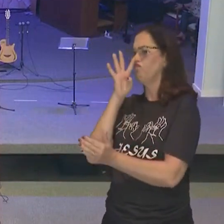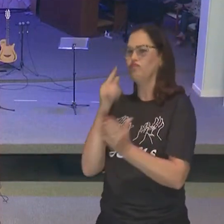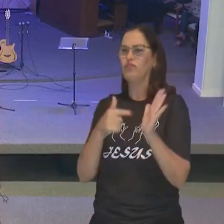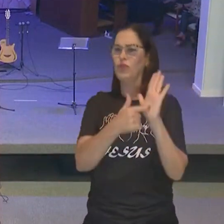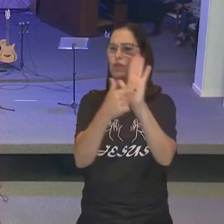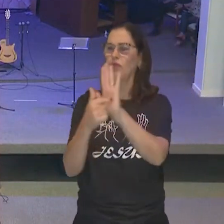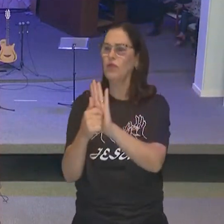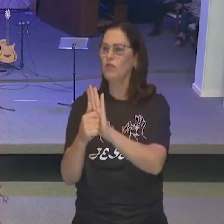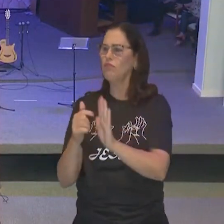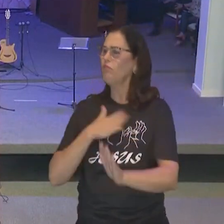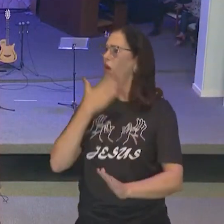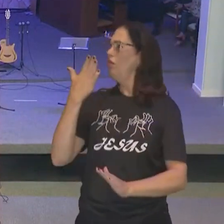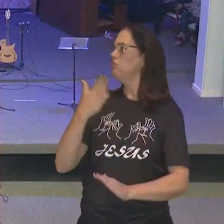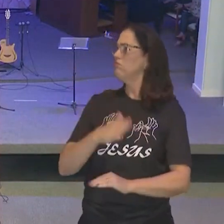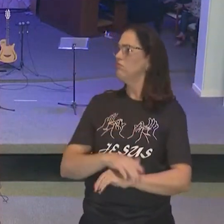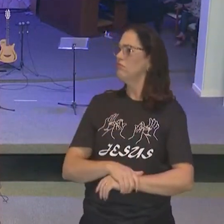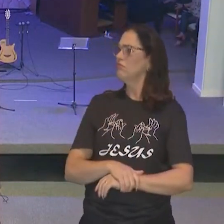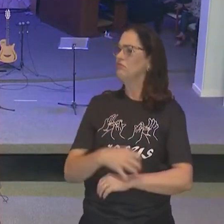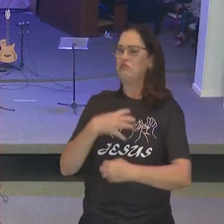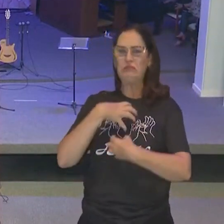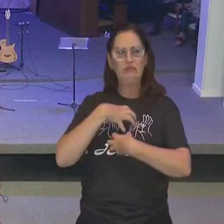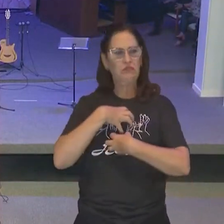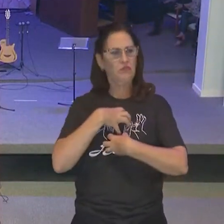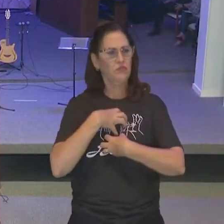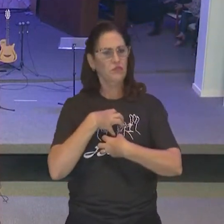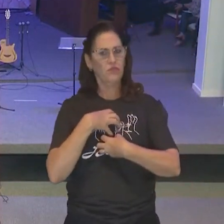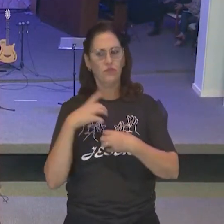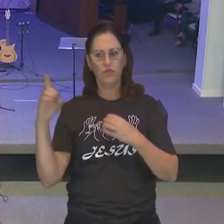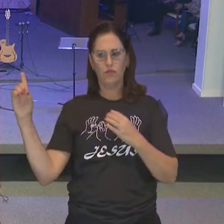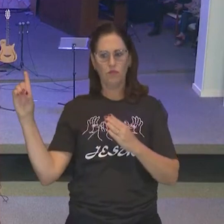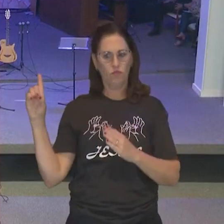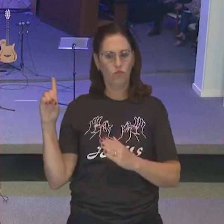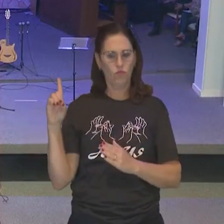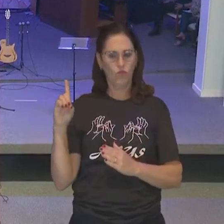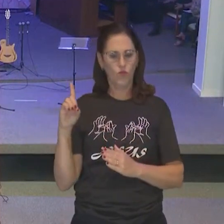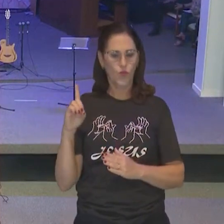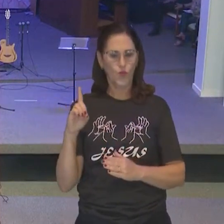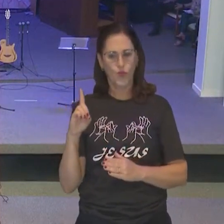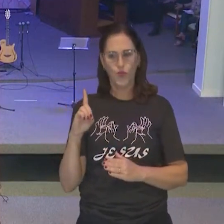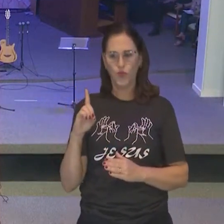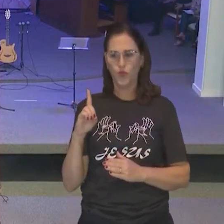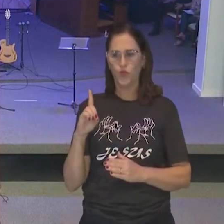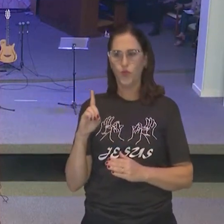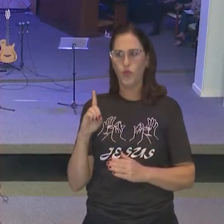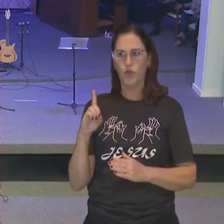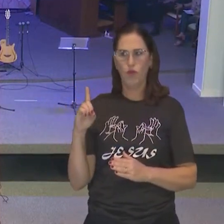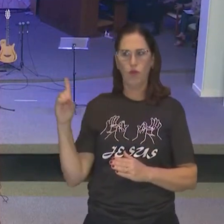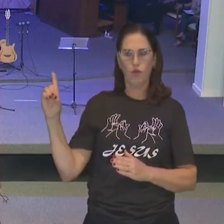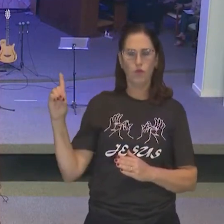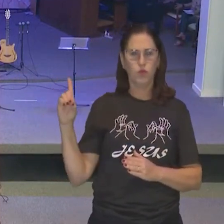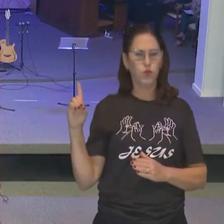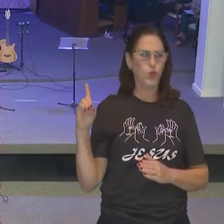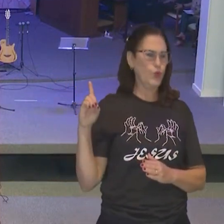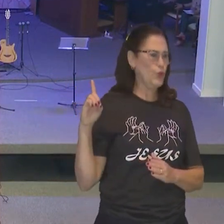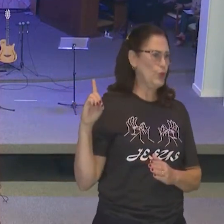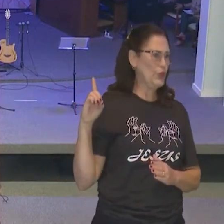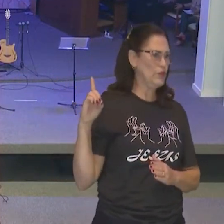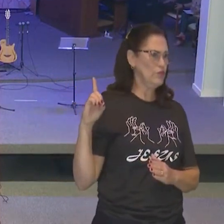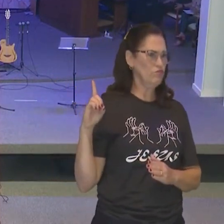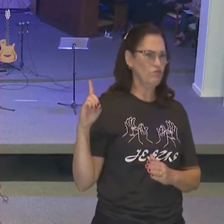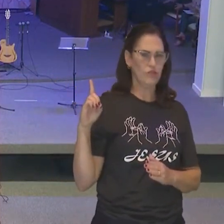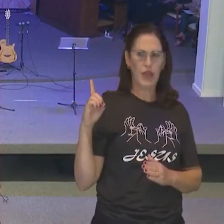De repente, senti que se aproximou de mim um vulto, como um